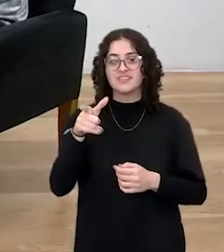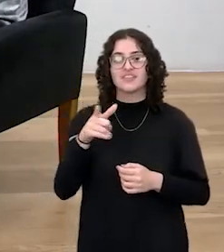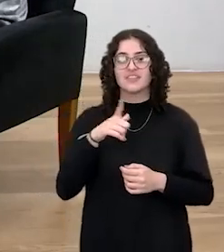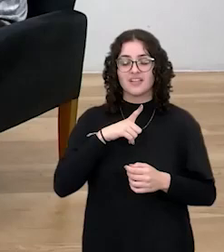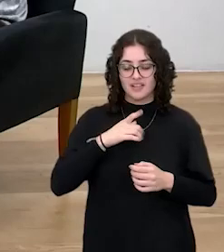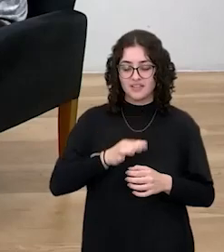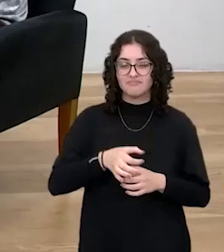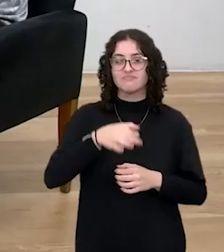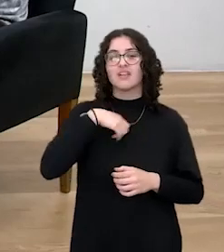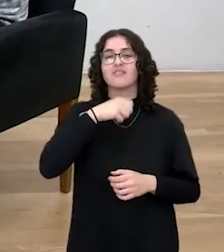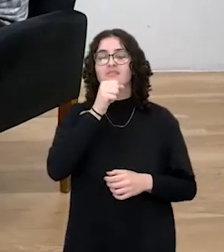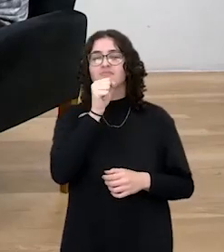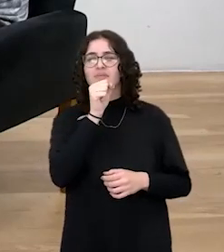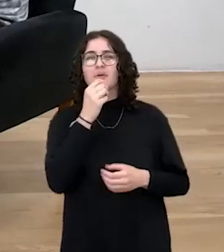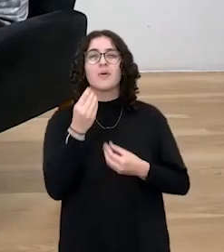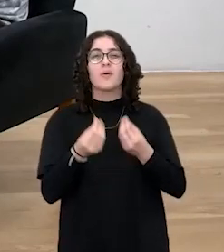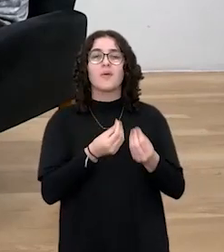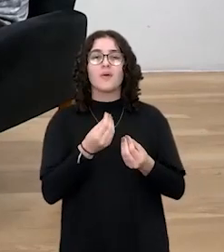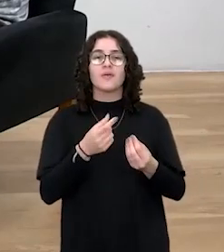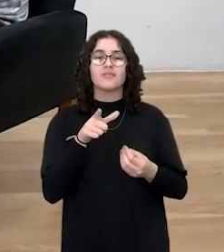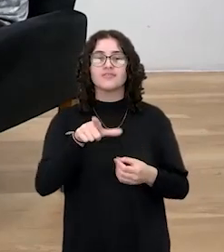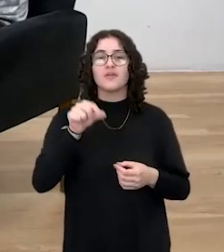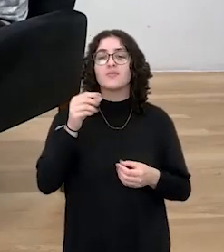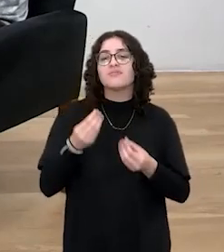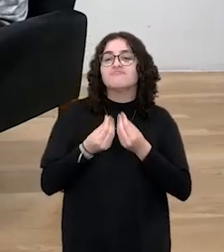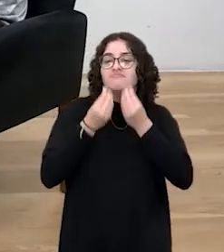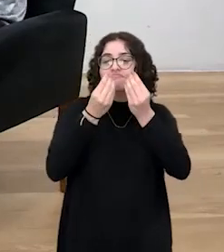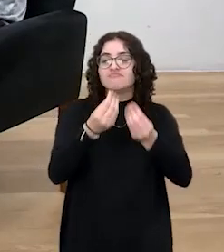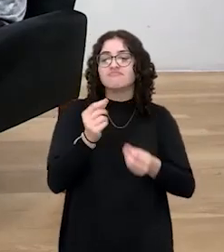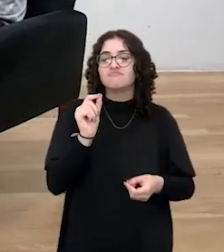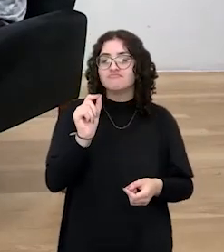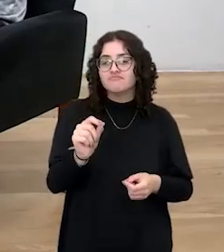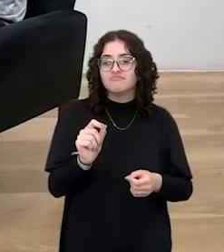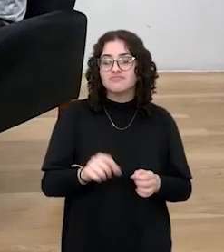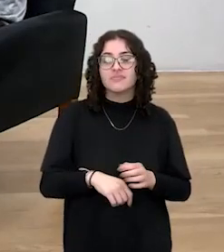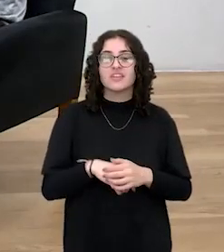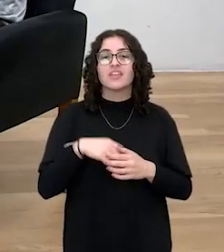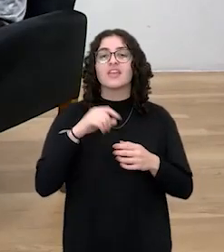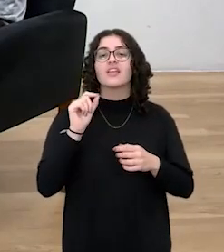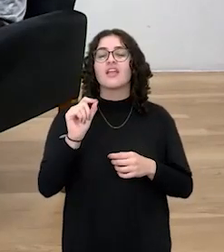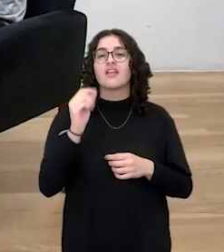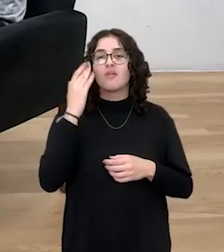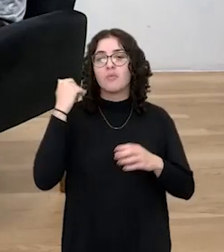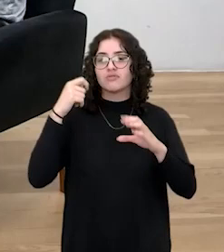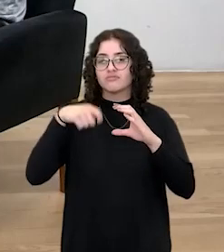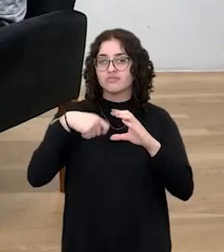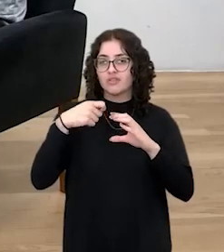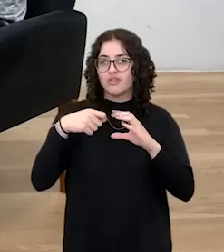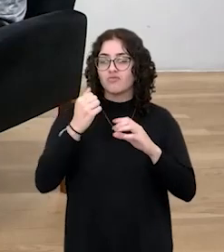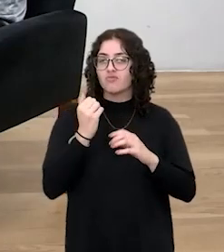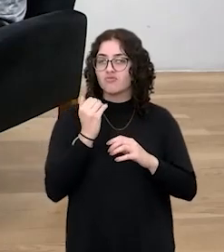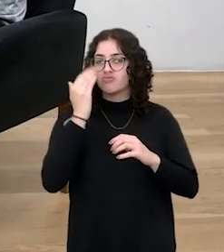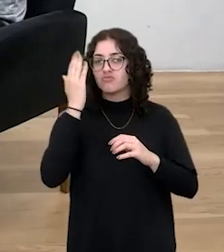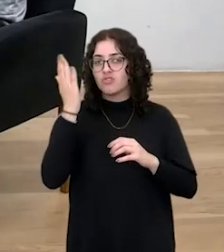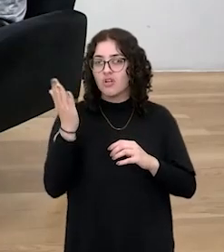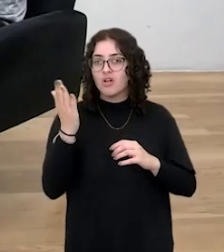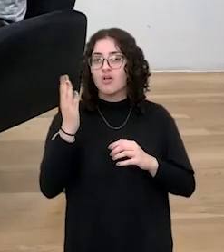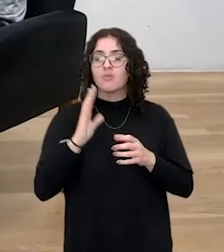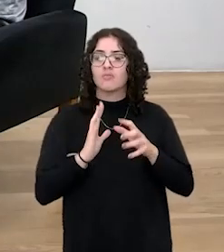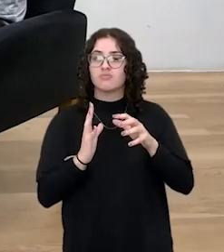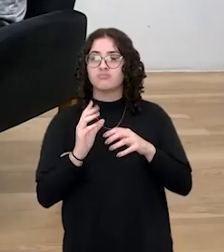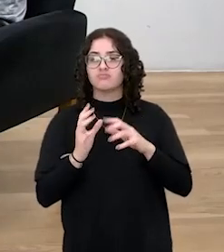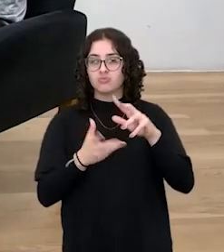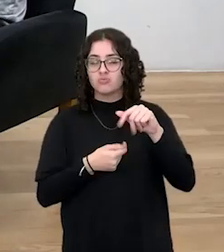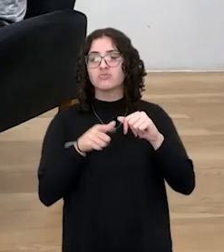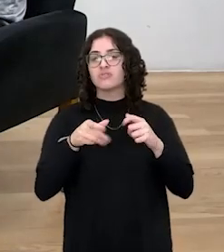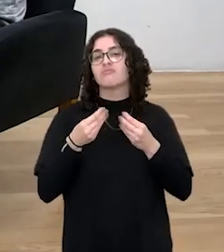dourado, tal, com uma espadona. O seu Anderson. Para qual ator internacional, para qual atriz